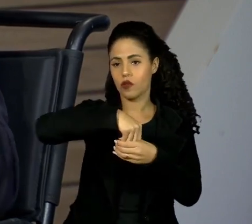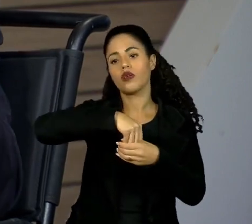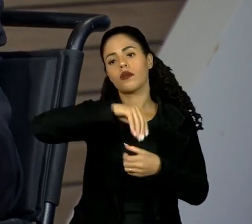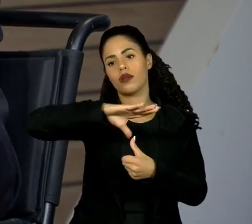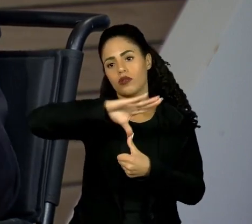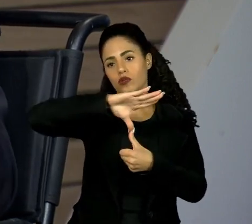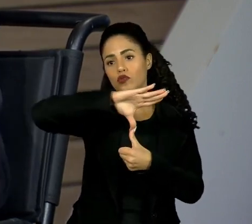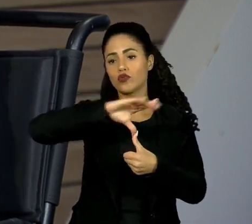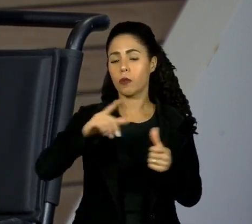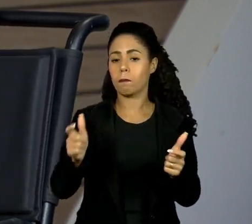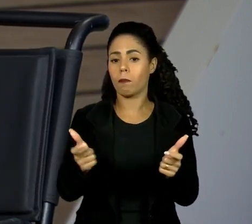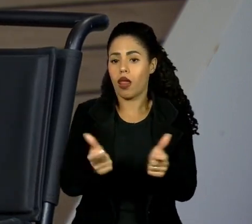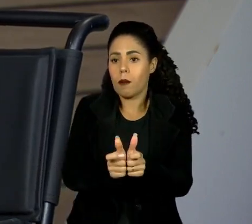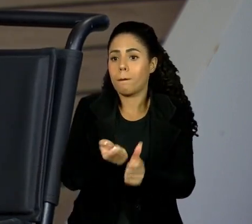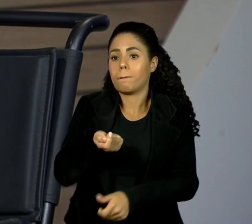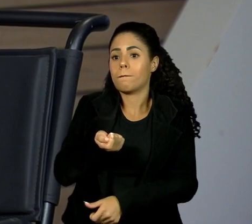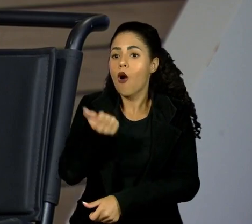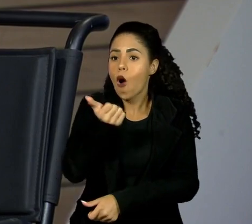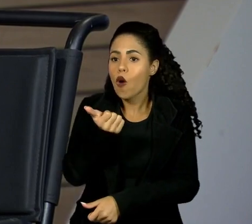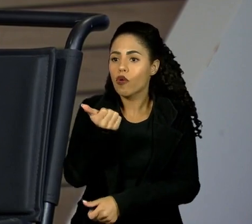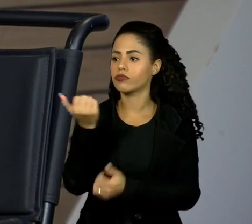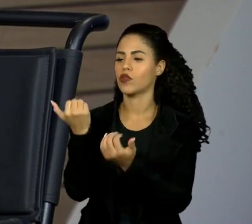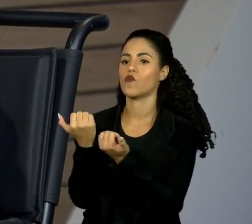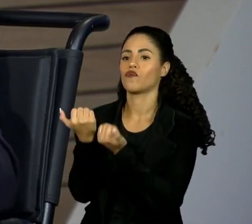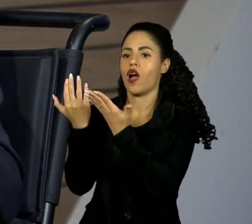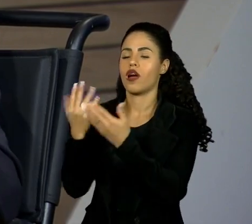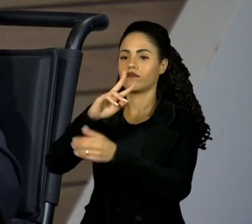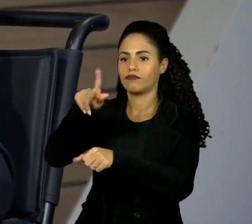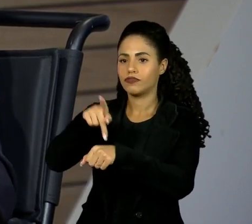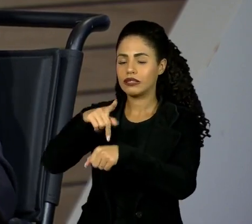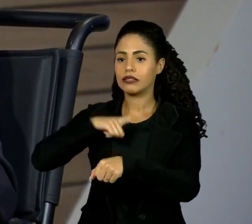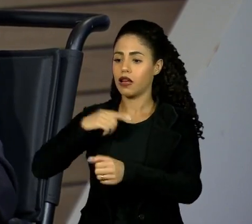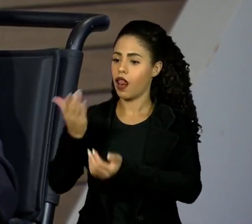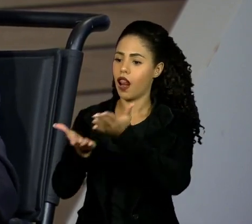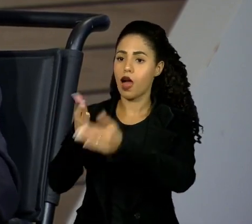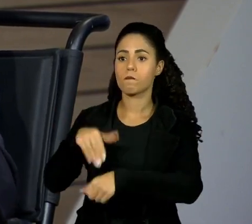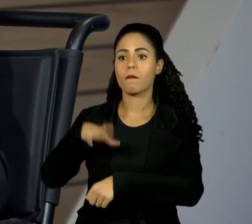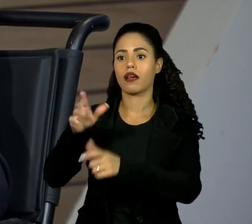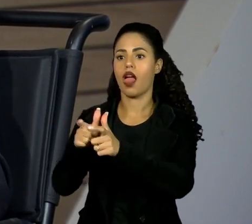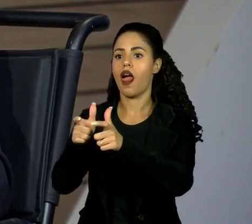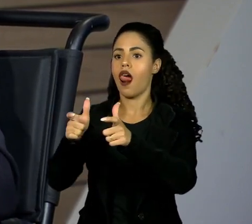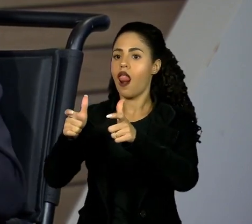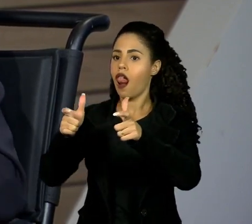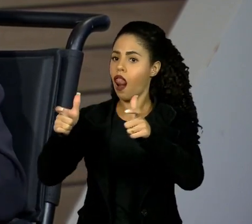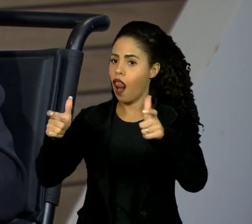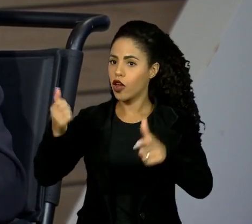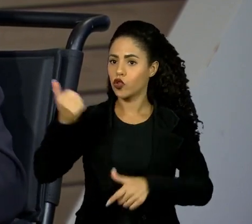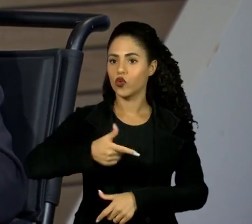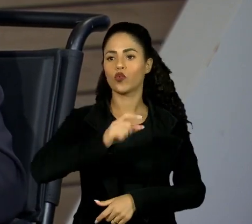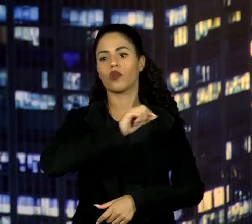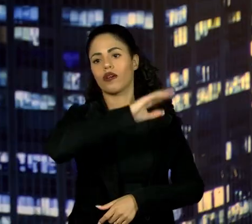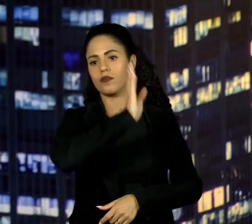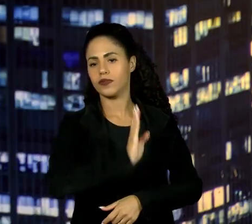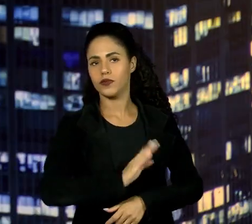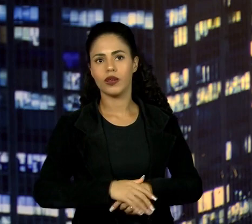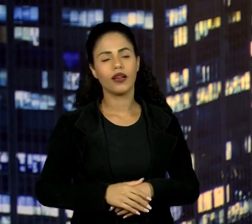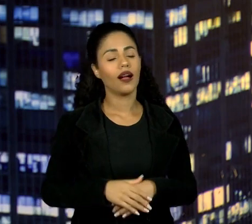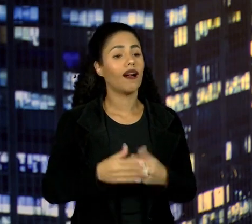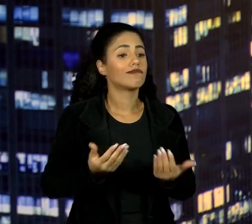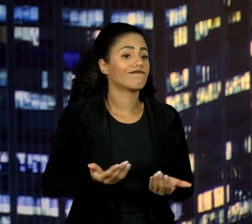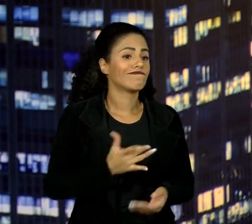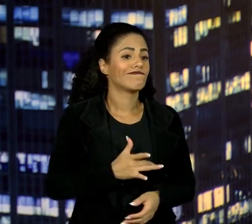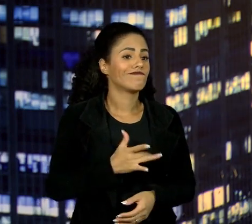até menor do que outros países que fazem proporcionalmente mais tratamentos de in vitro do que nós fazemos. É uma pena,